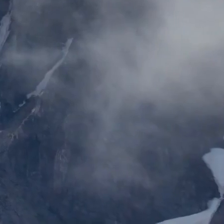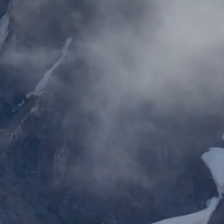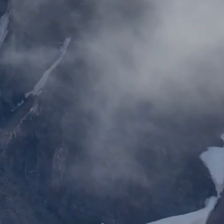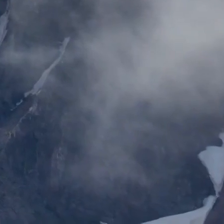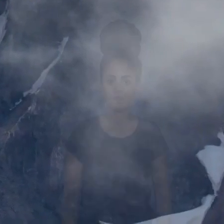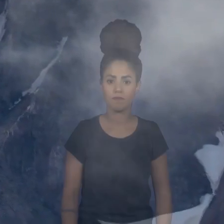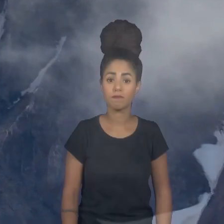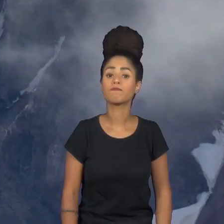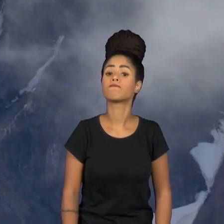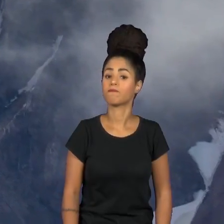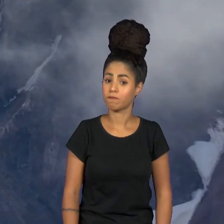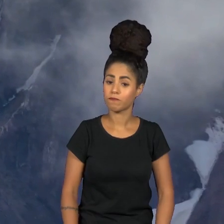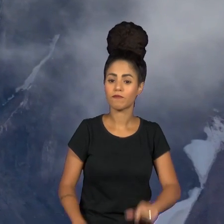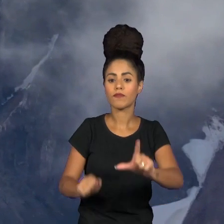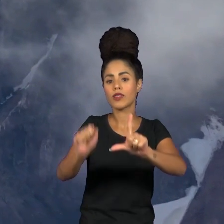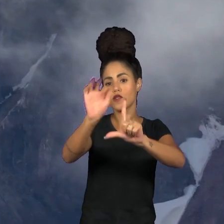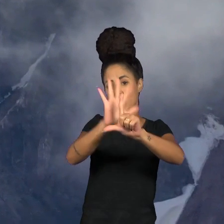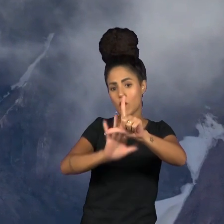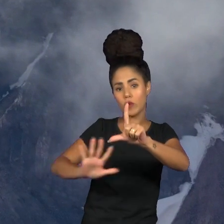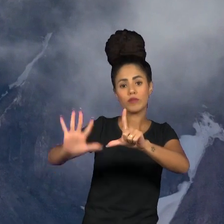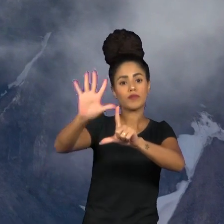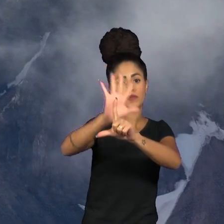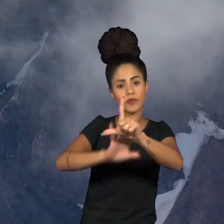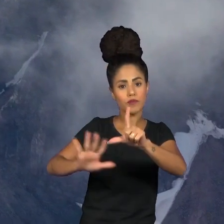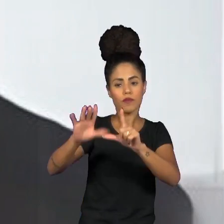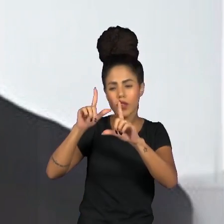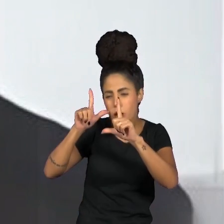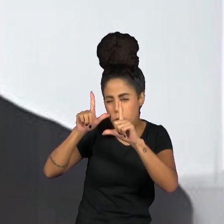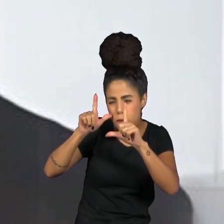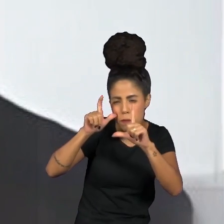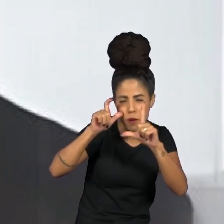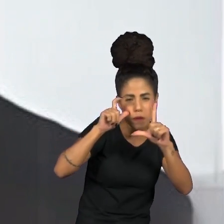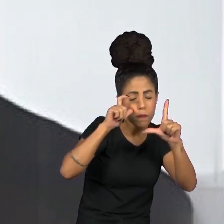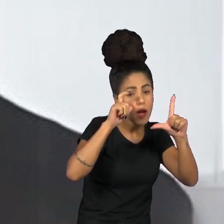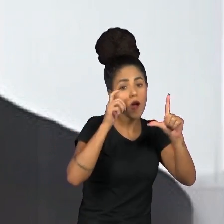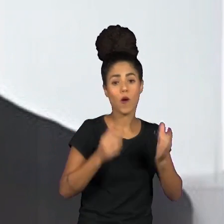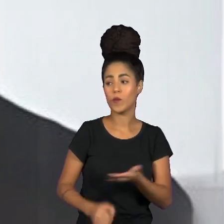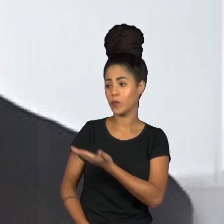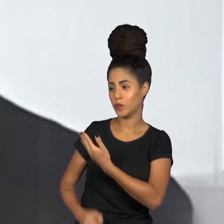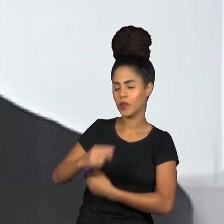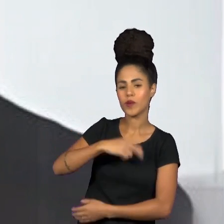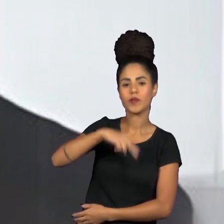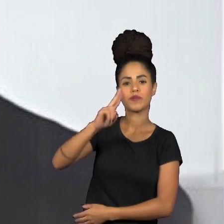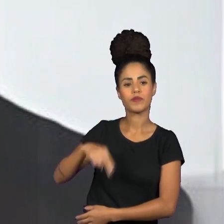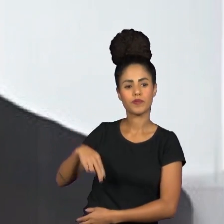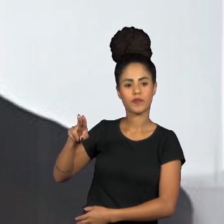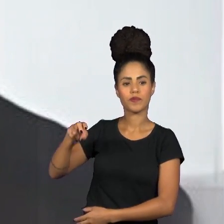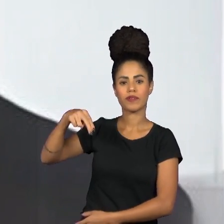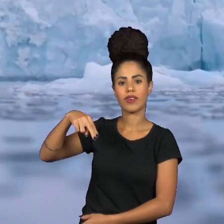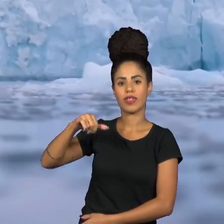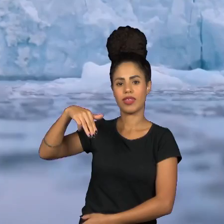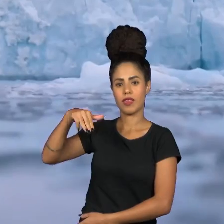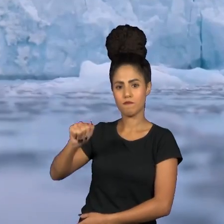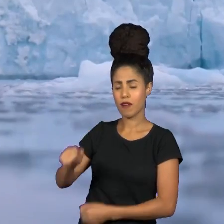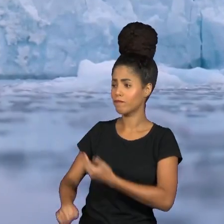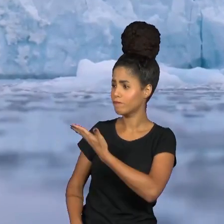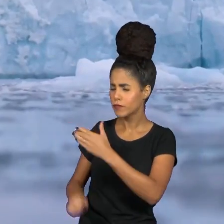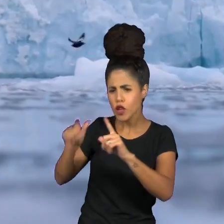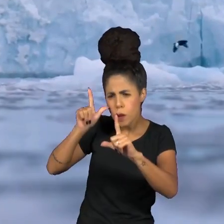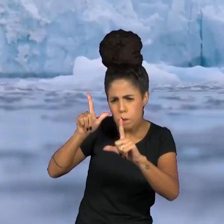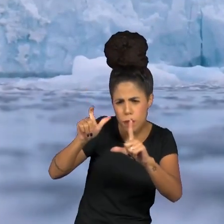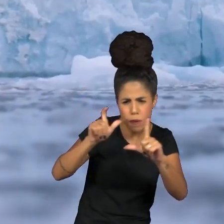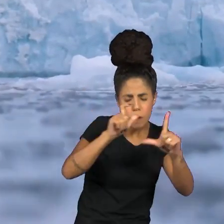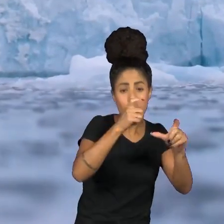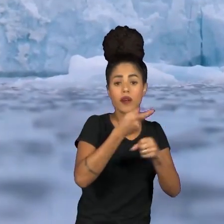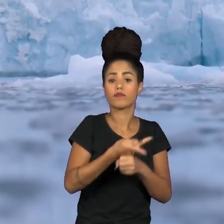A cena, captada no arquipélago norueguês de Svalbard pelo fotógrafo amador britânico Nima Sarikany, venceu o